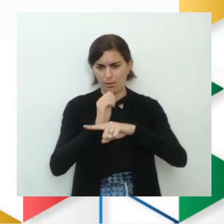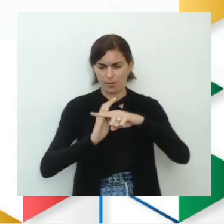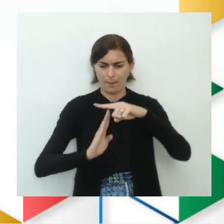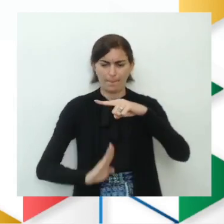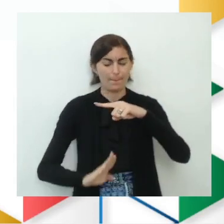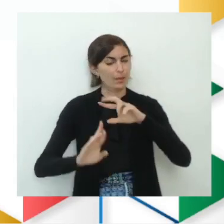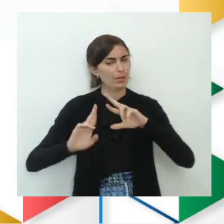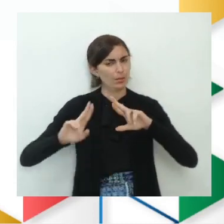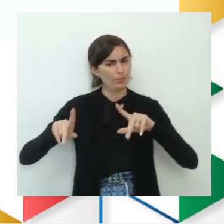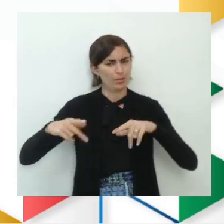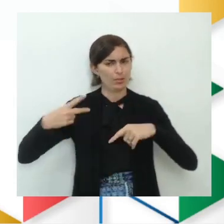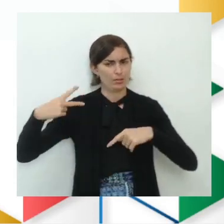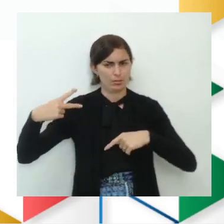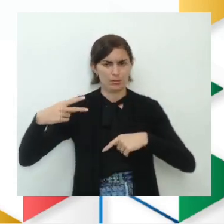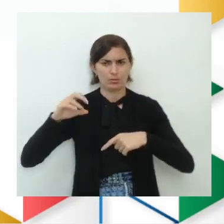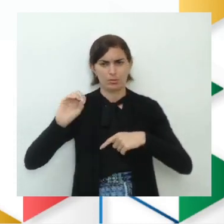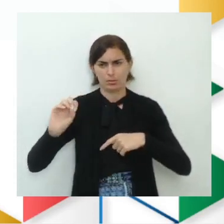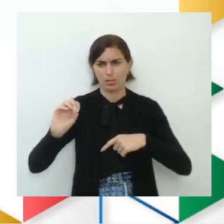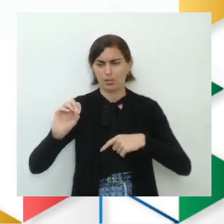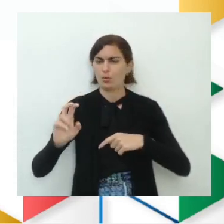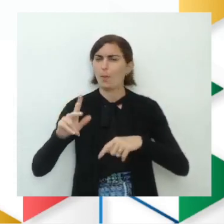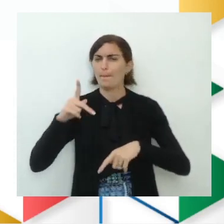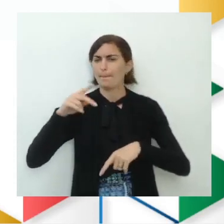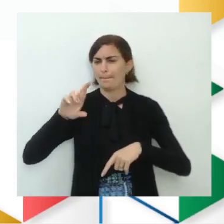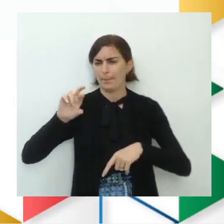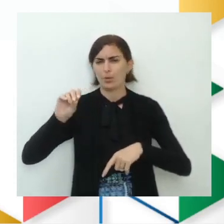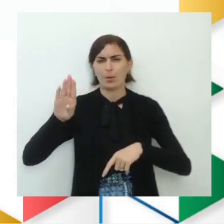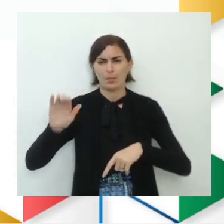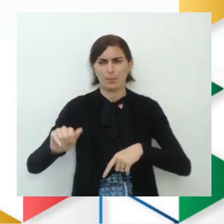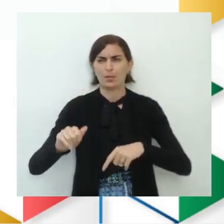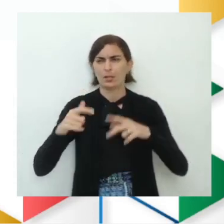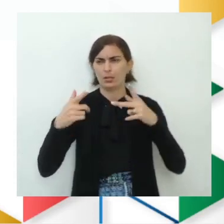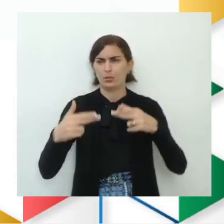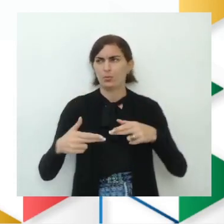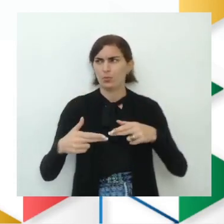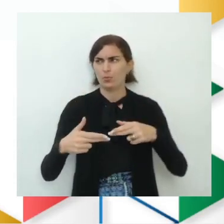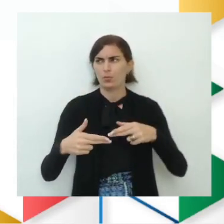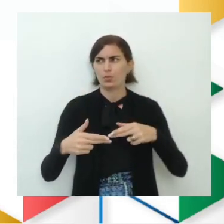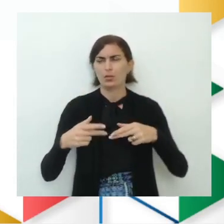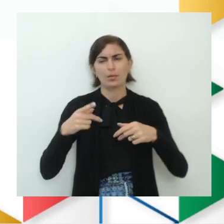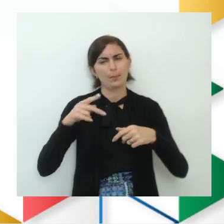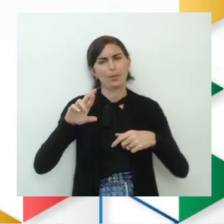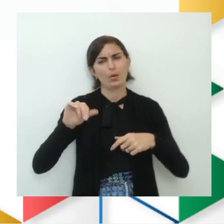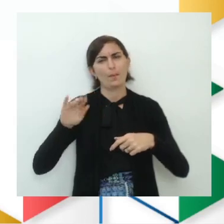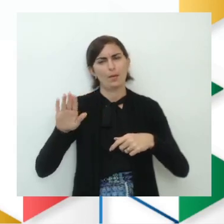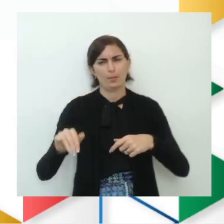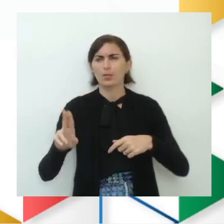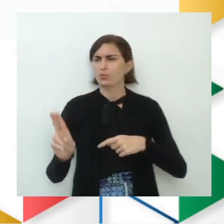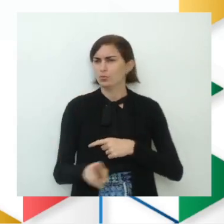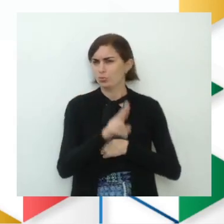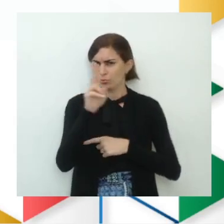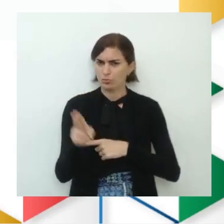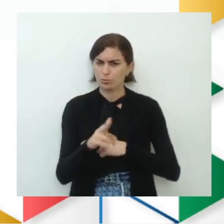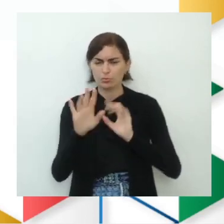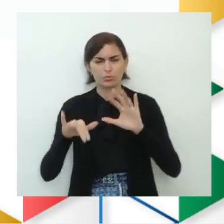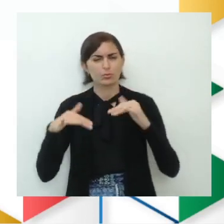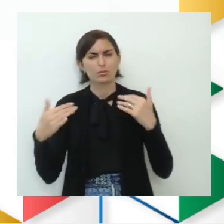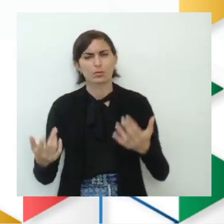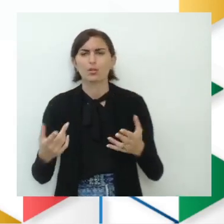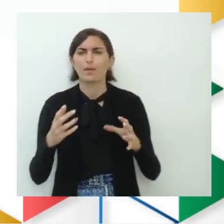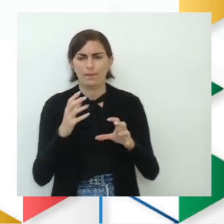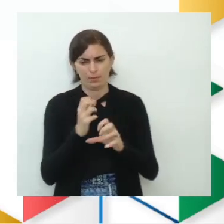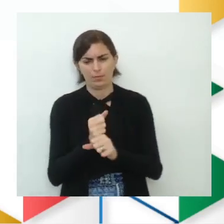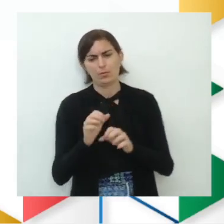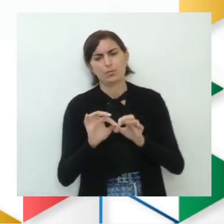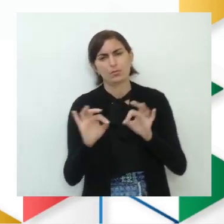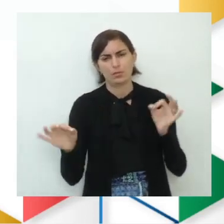na probabilidade é muito utilizada. Na probabilidade é muito utilizada, então a medida